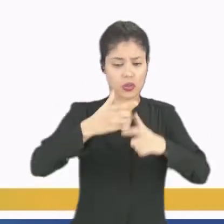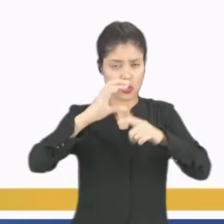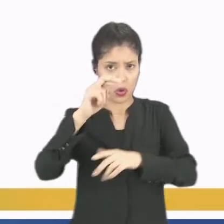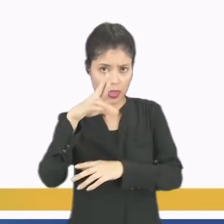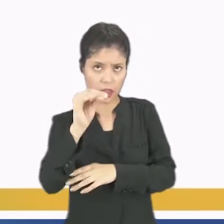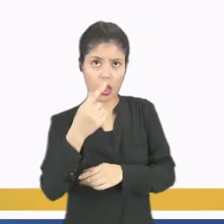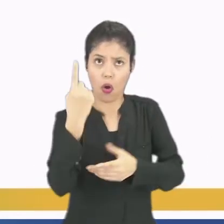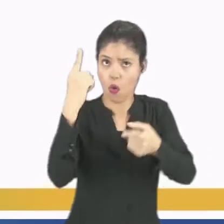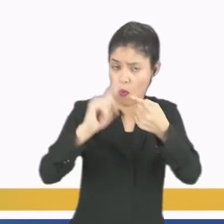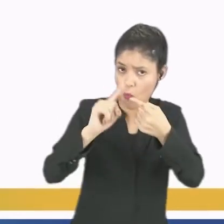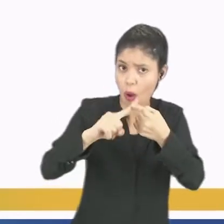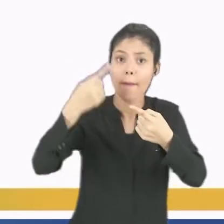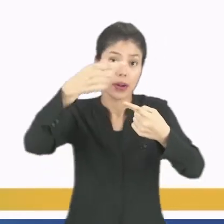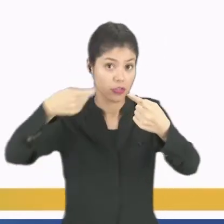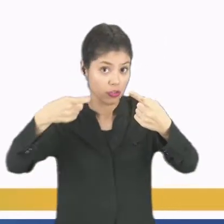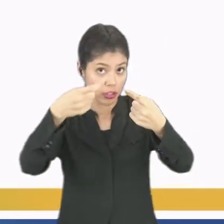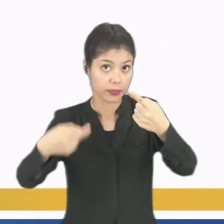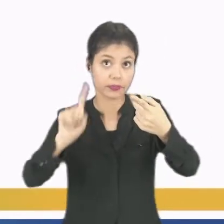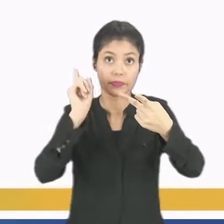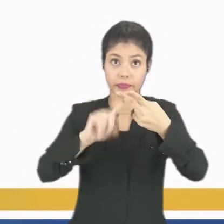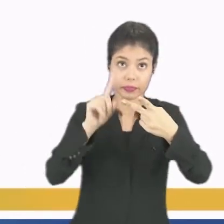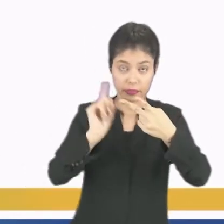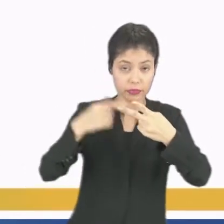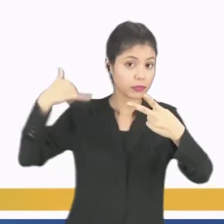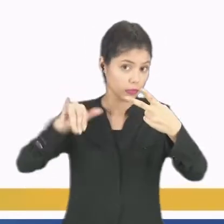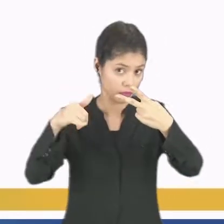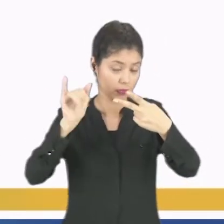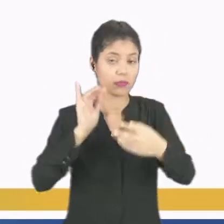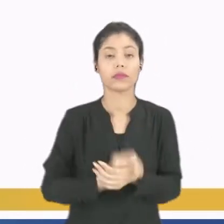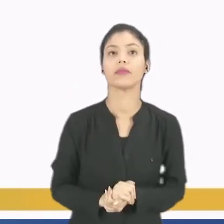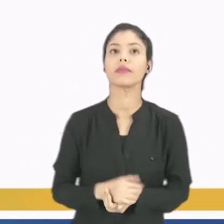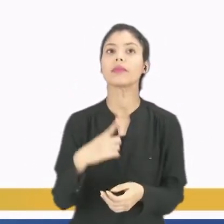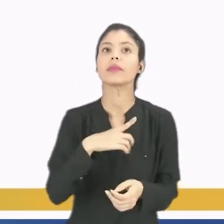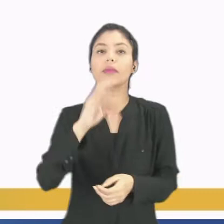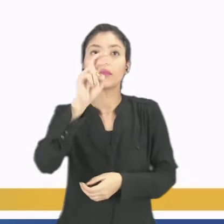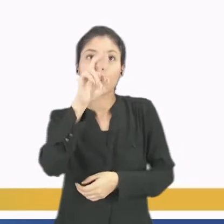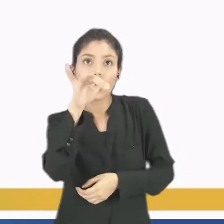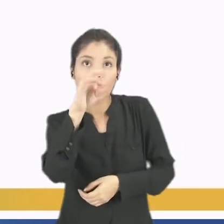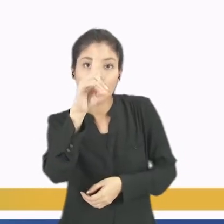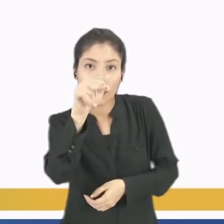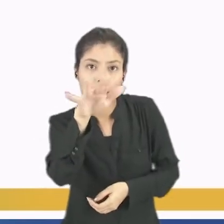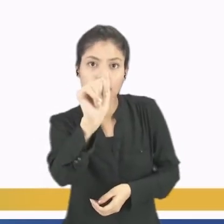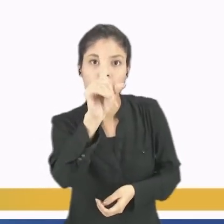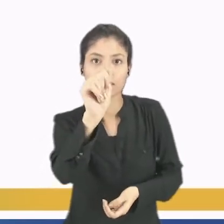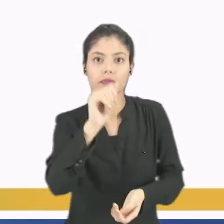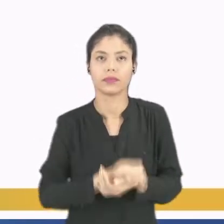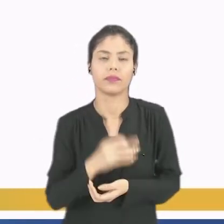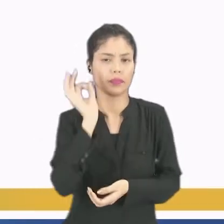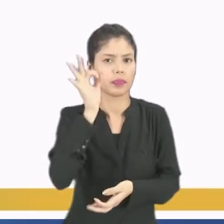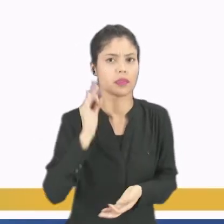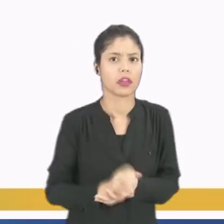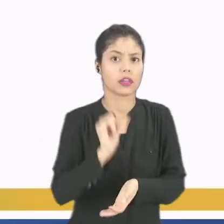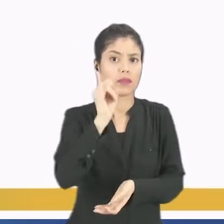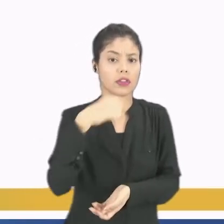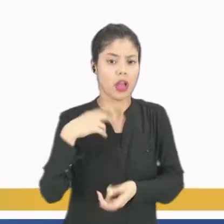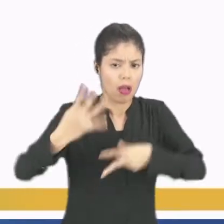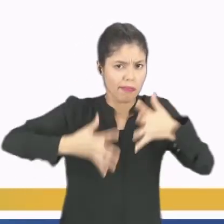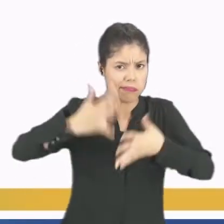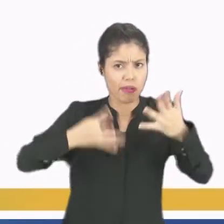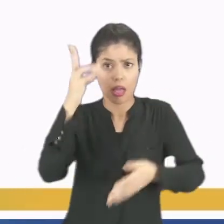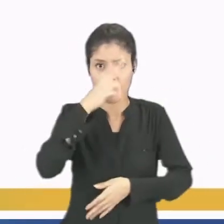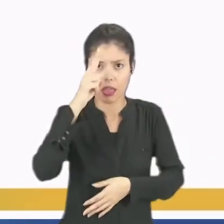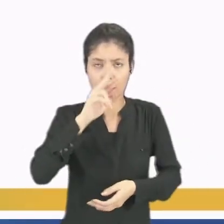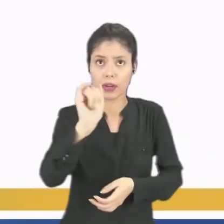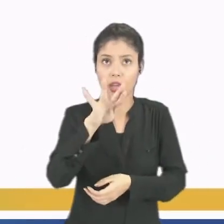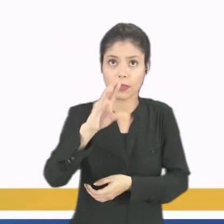coordenadas. Uma para x, que é no eixo das abscissas, e outra para y, que é no eixo das ordenadas, certinho? Se você se confundir, lembra